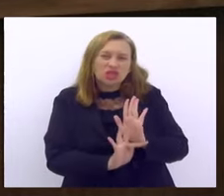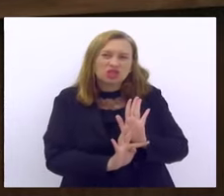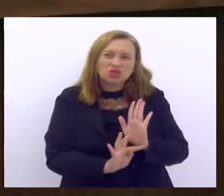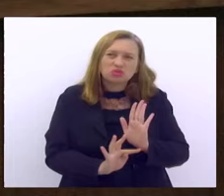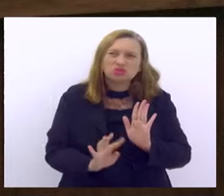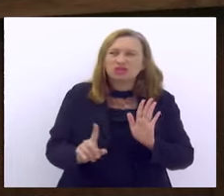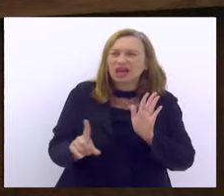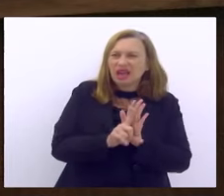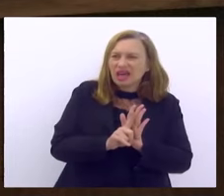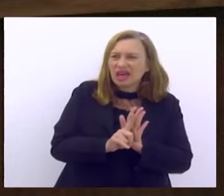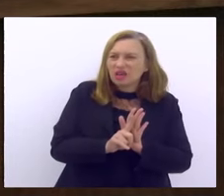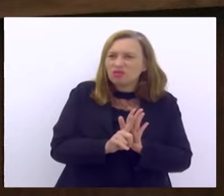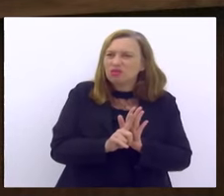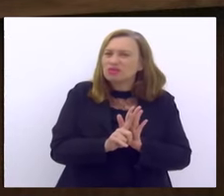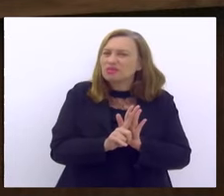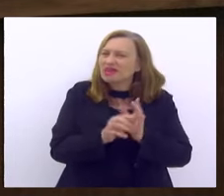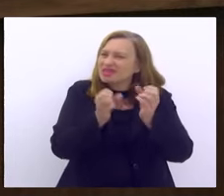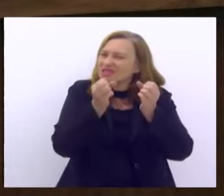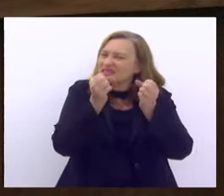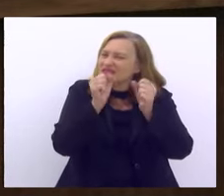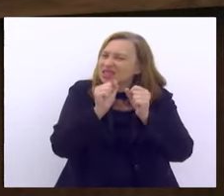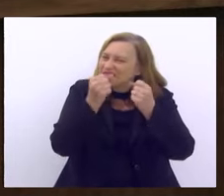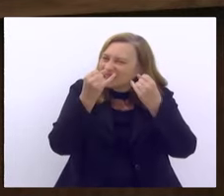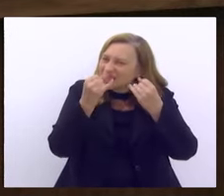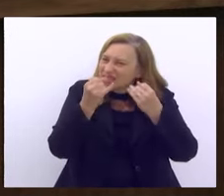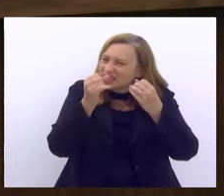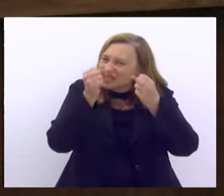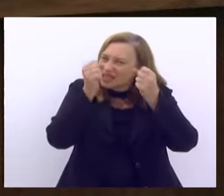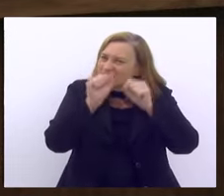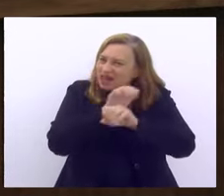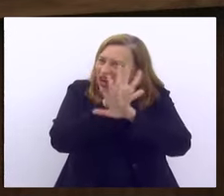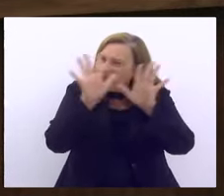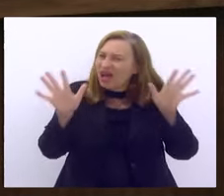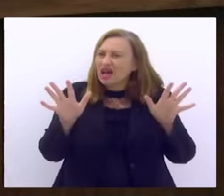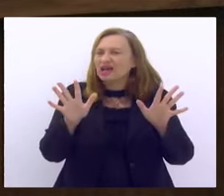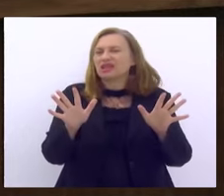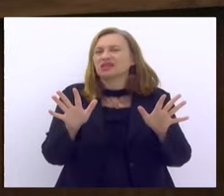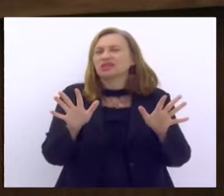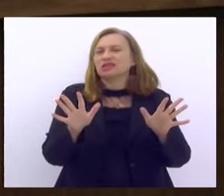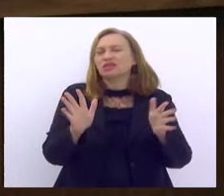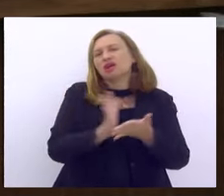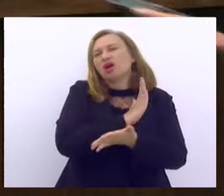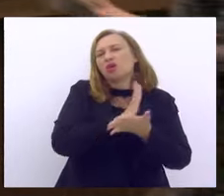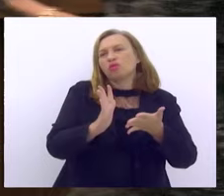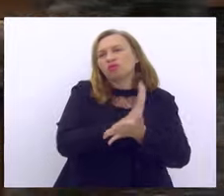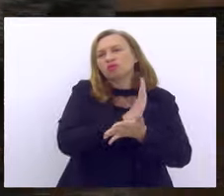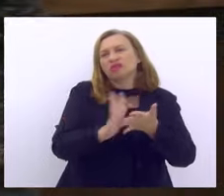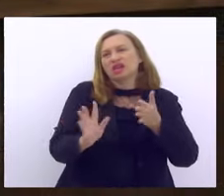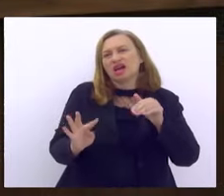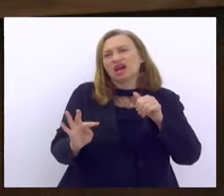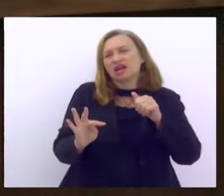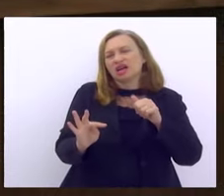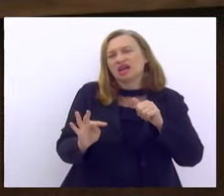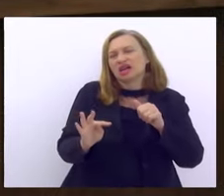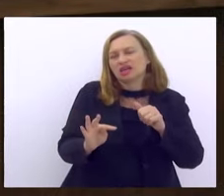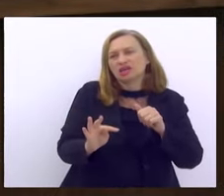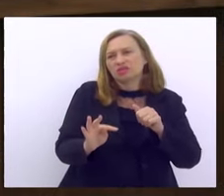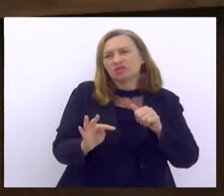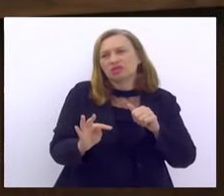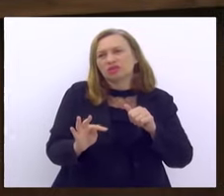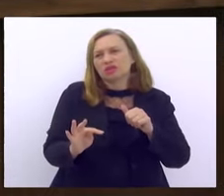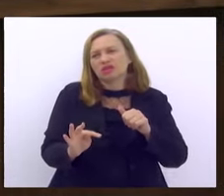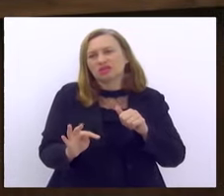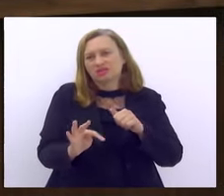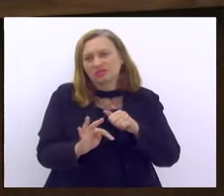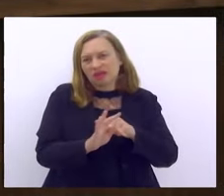definição mais contundente no que seria a economia do cuidado, ou seja, alguns aspectos de caráter técnico que vão ser superados no âmbito da